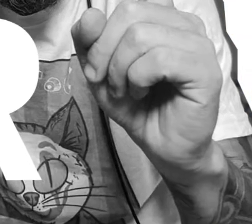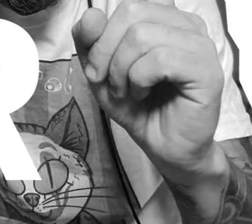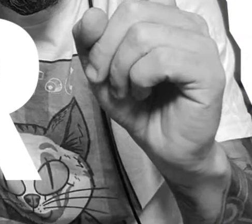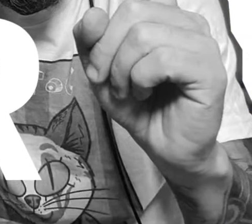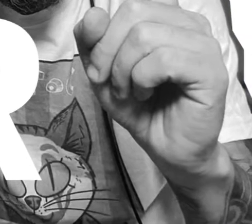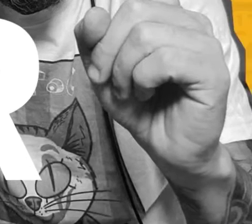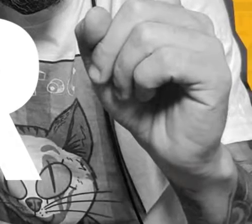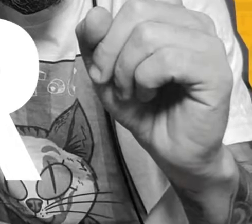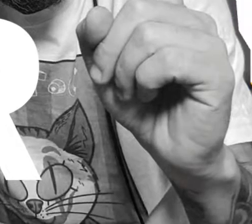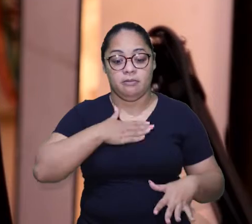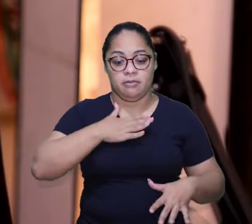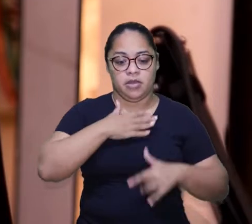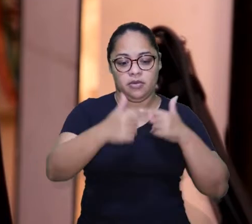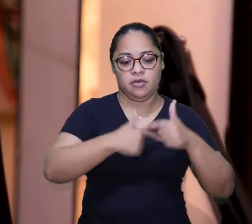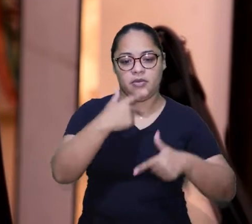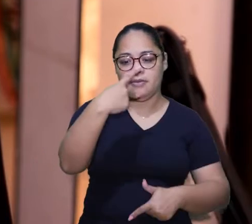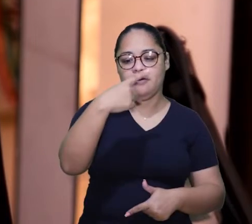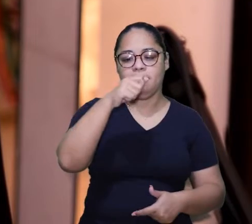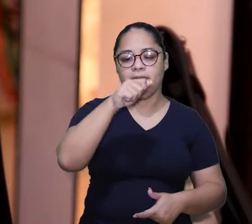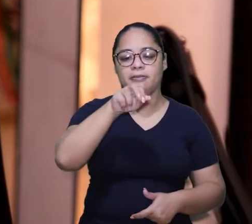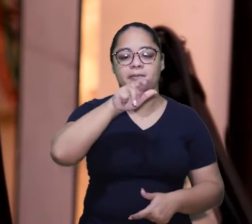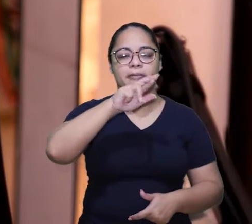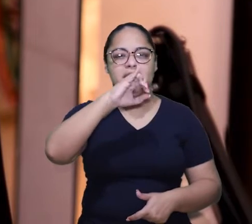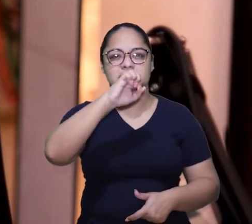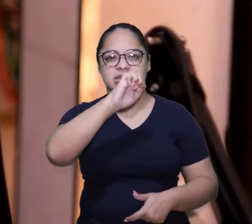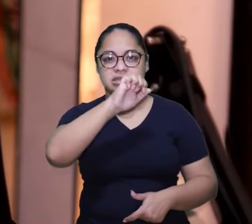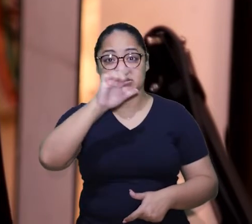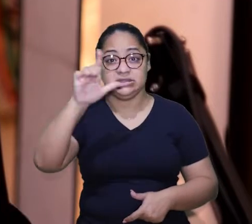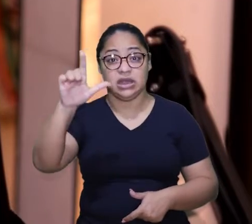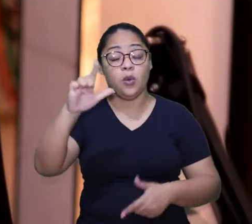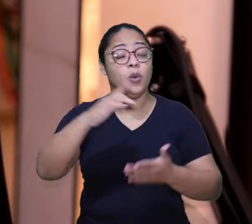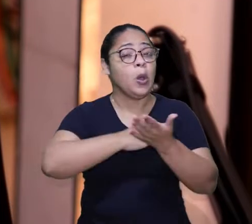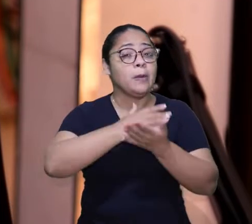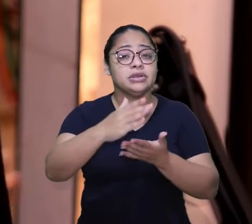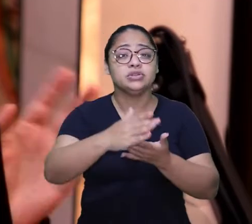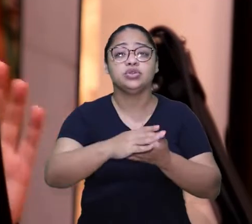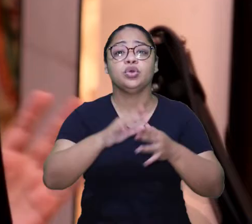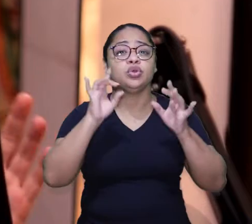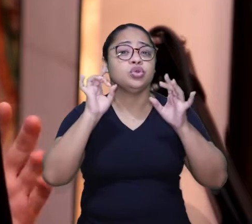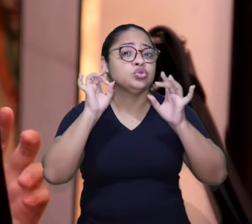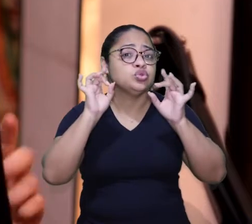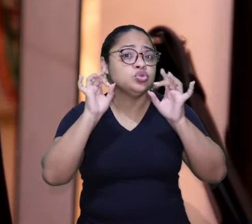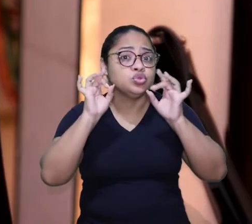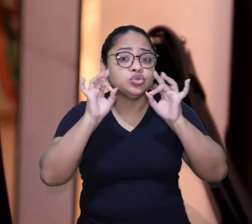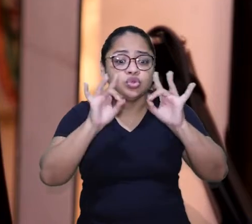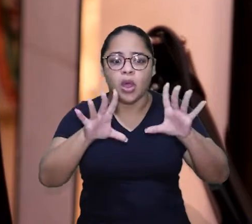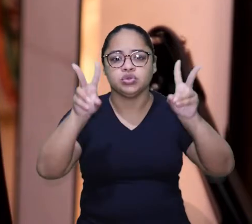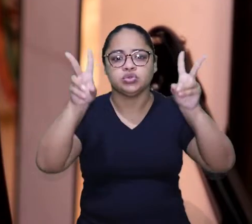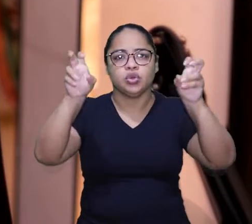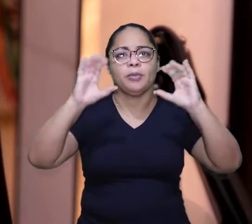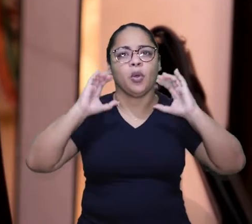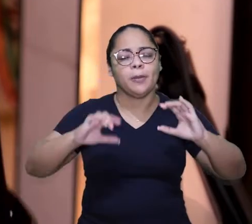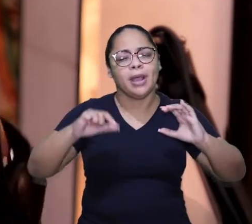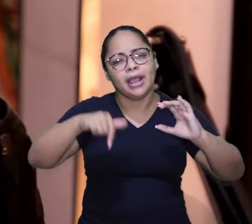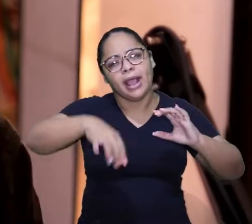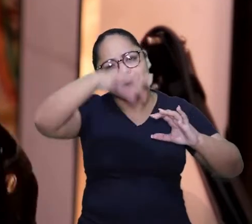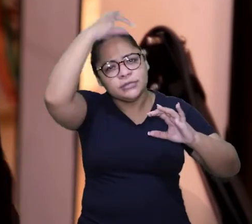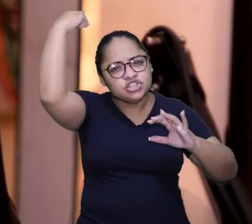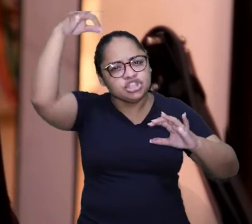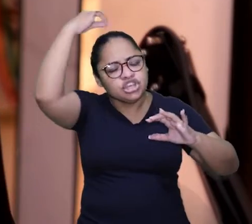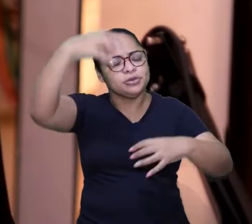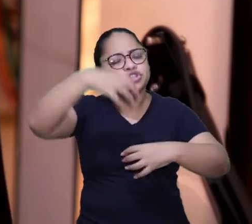parcial ele começou realmente de fato E tratando só sobre o comportamento comportamento ah capixaba não dá bom dia